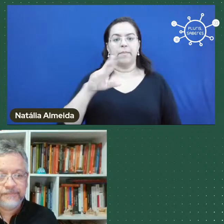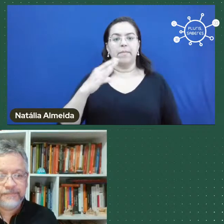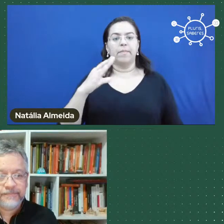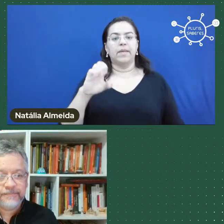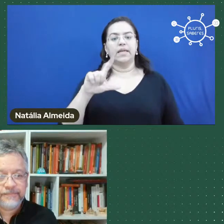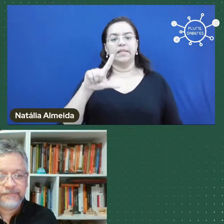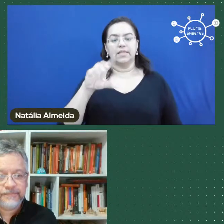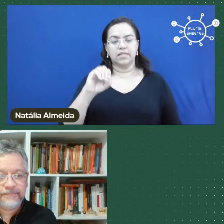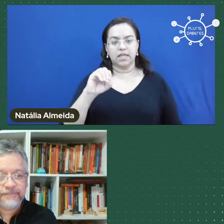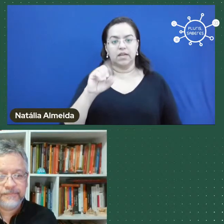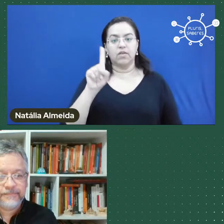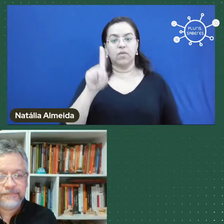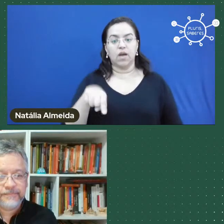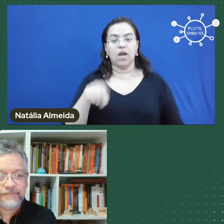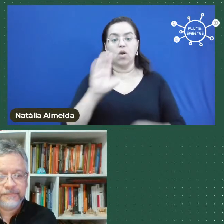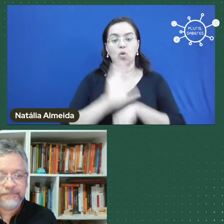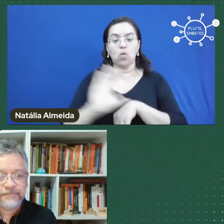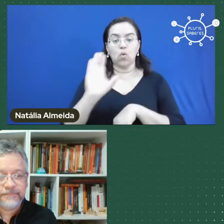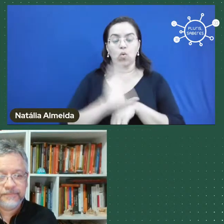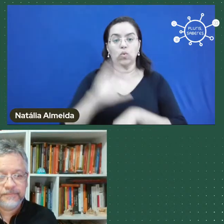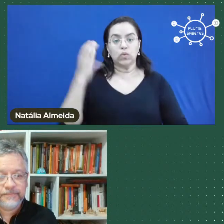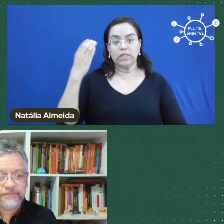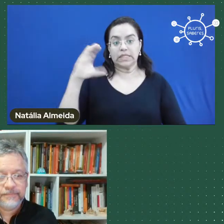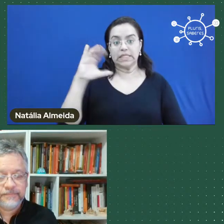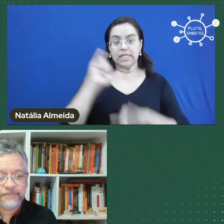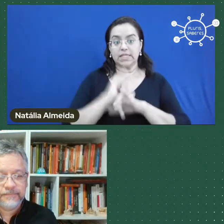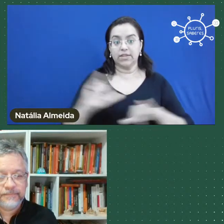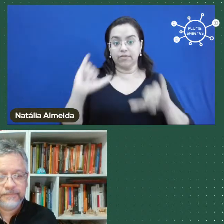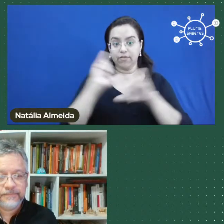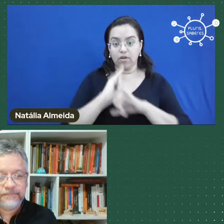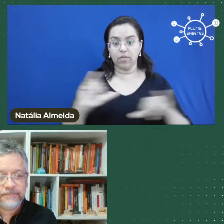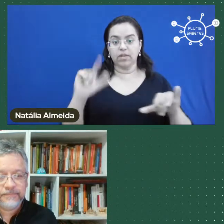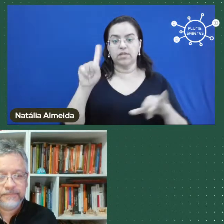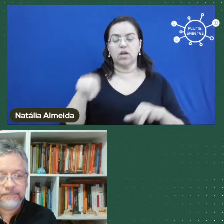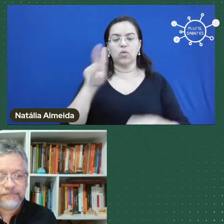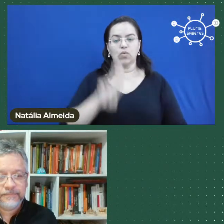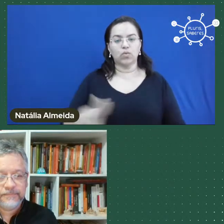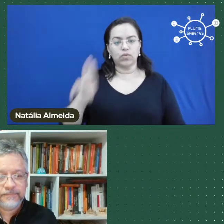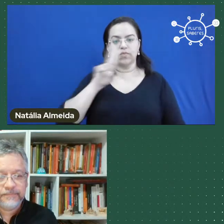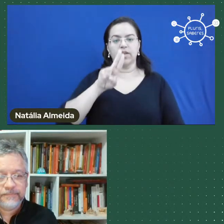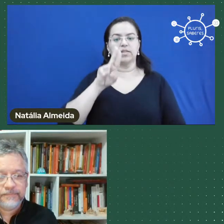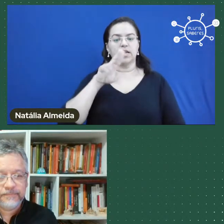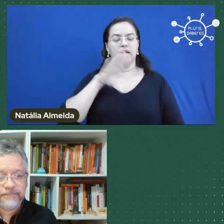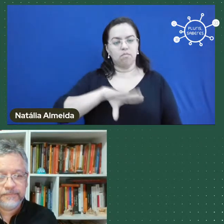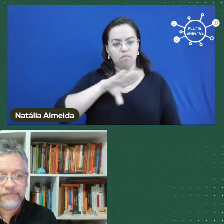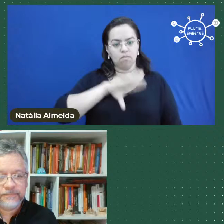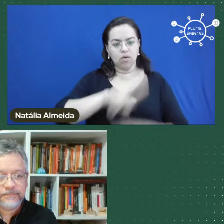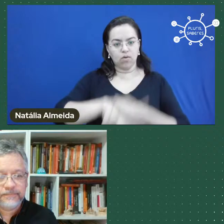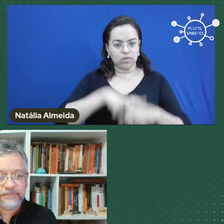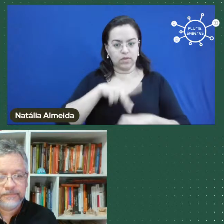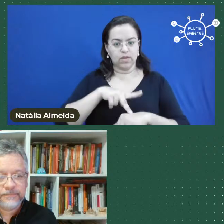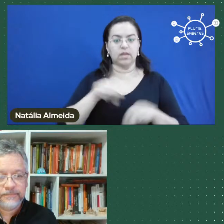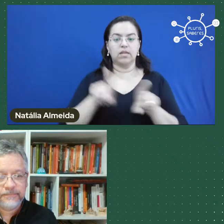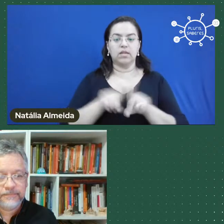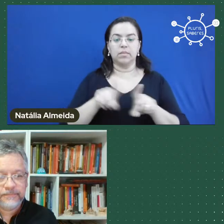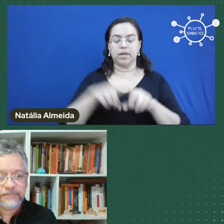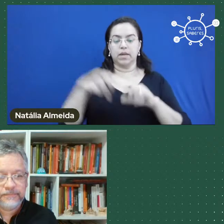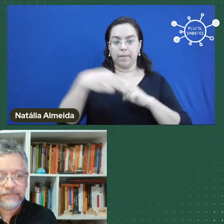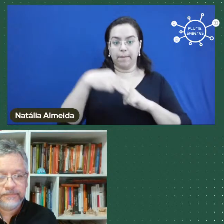da Informação pela Universidade de Coimbra, em Portugal, mestre em História Social pela Universidade do Rio de